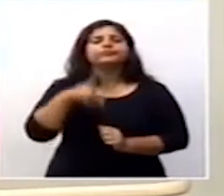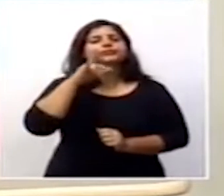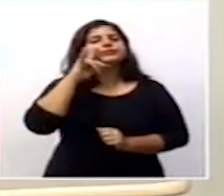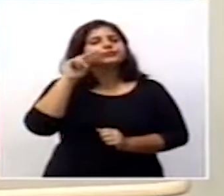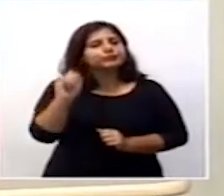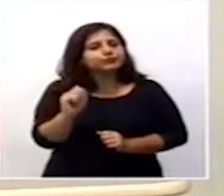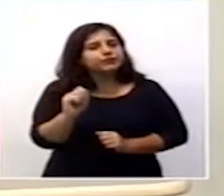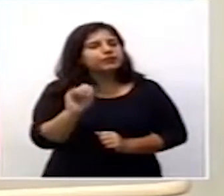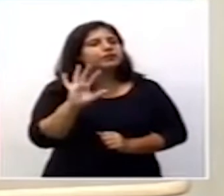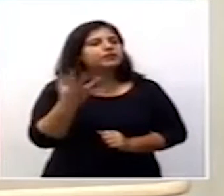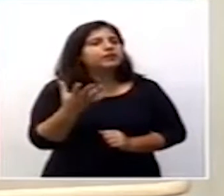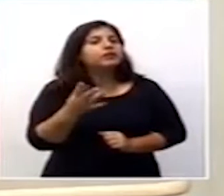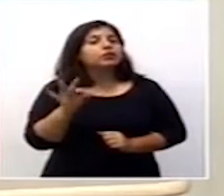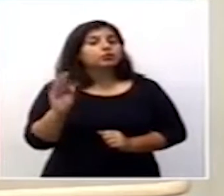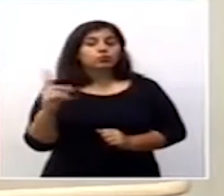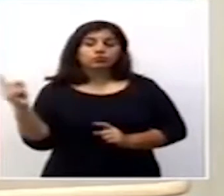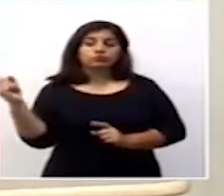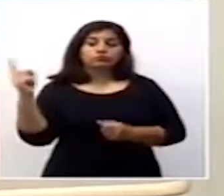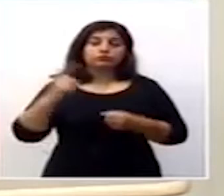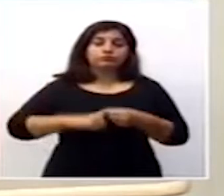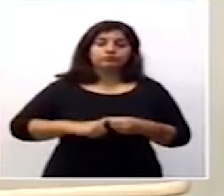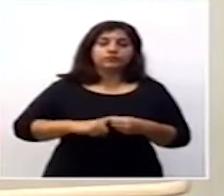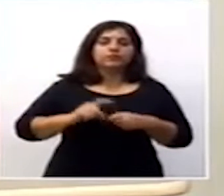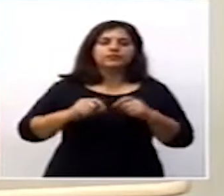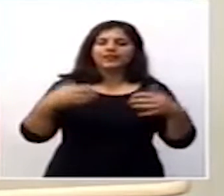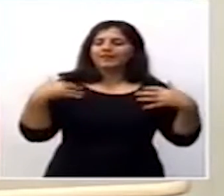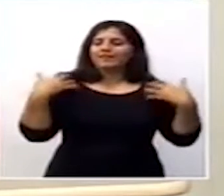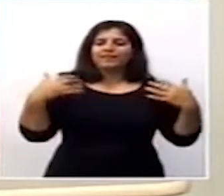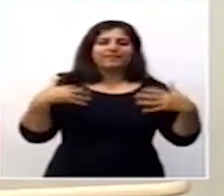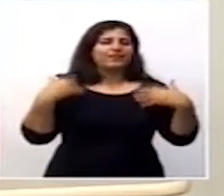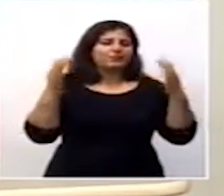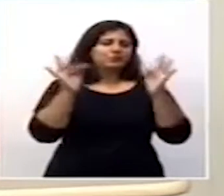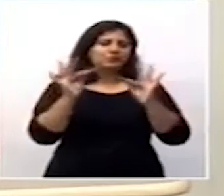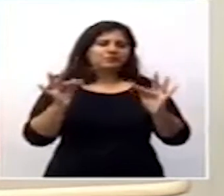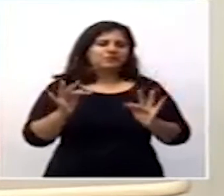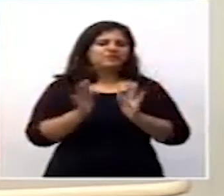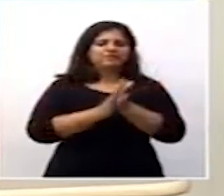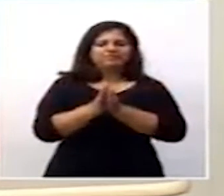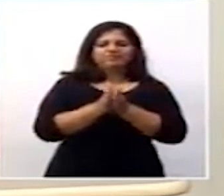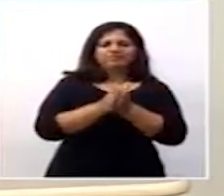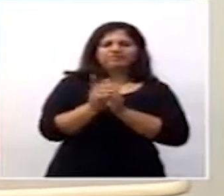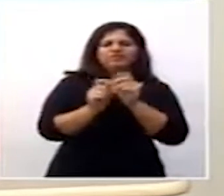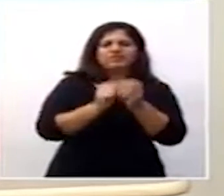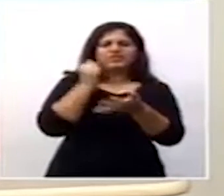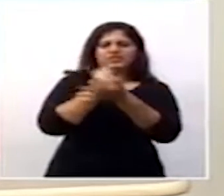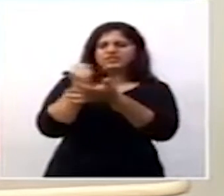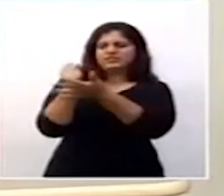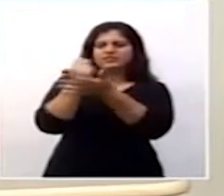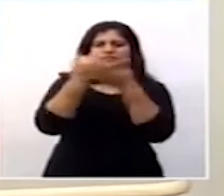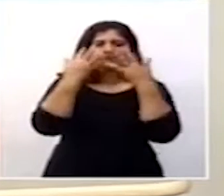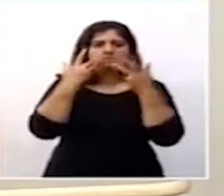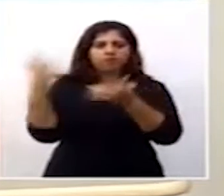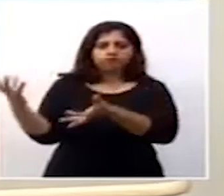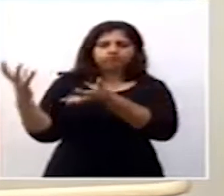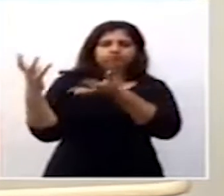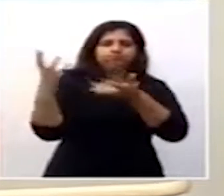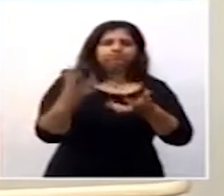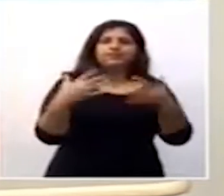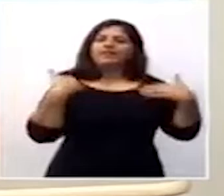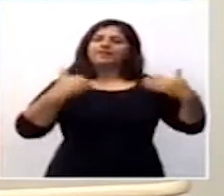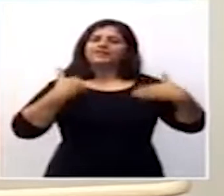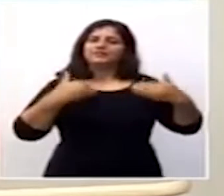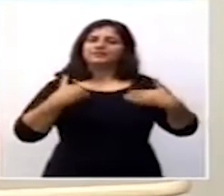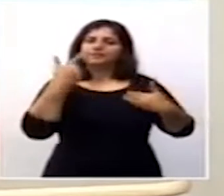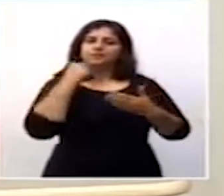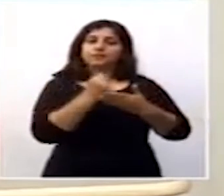o Tonho chegou da caçada, mas ele chegou tão contente, tão feliz, porque ele pegou tantas presas, ele chegou super